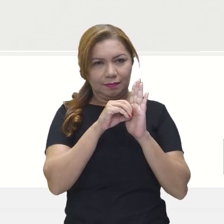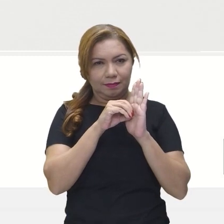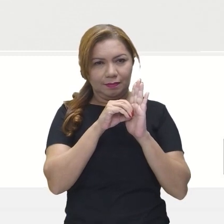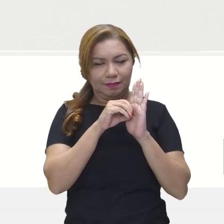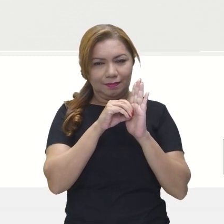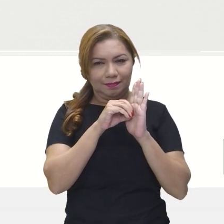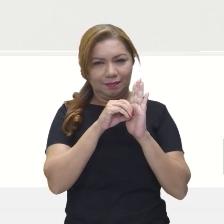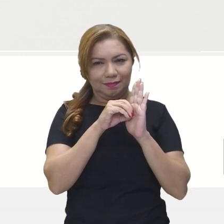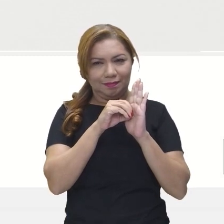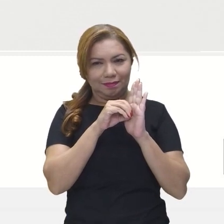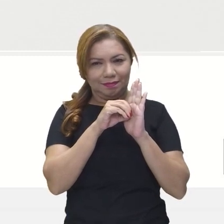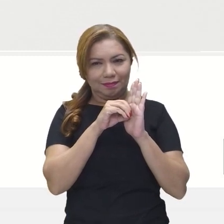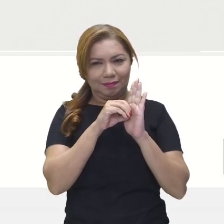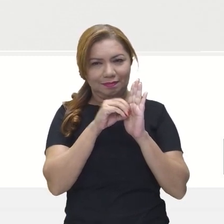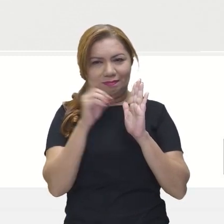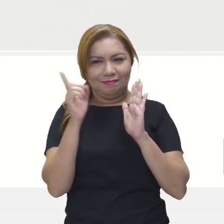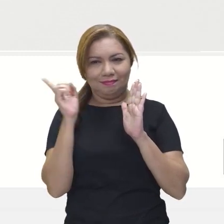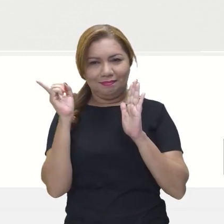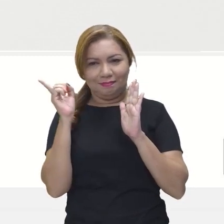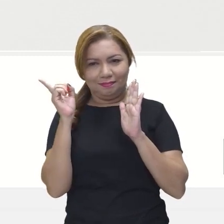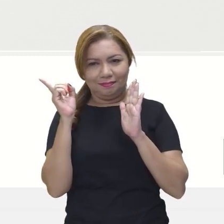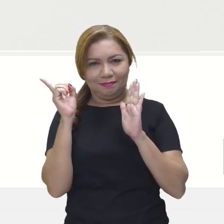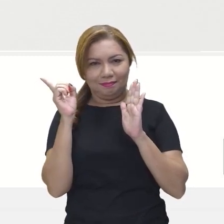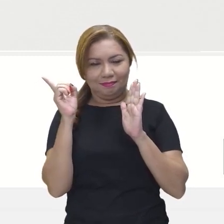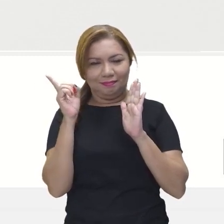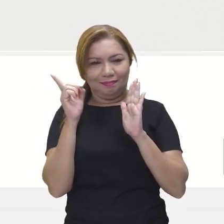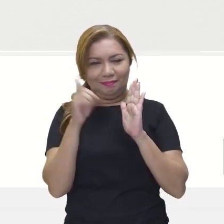Próxima vez a gente faz um cafezinho, Glaucia.